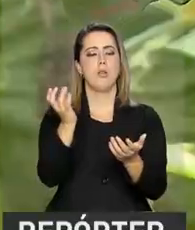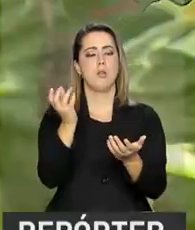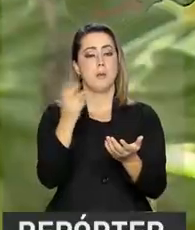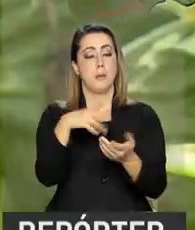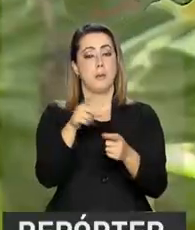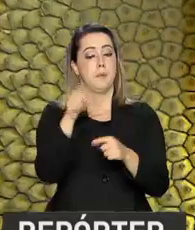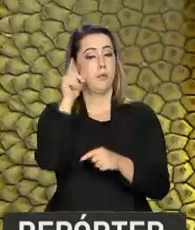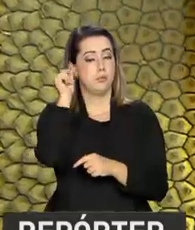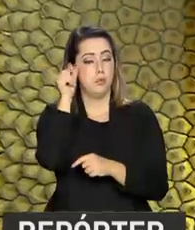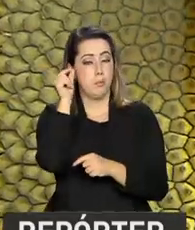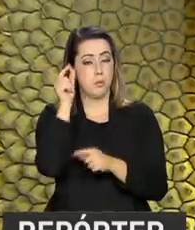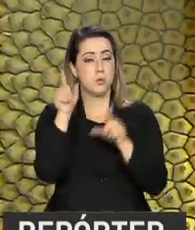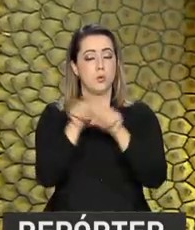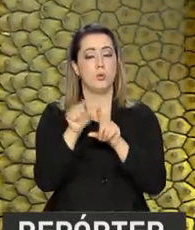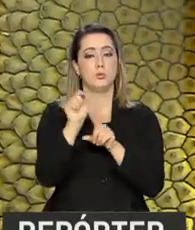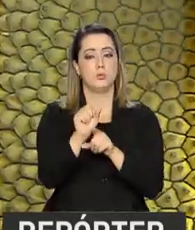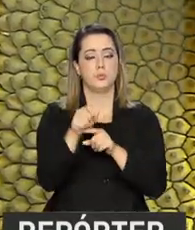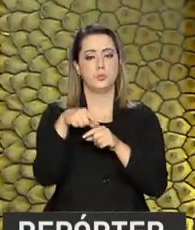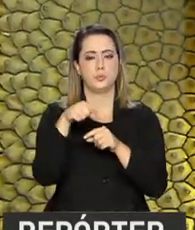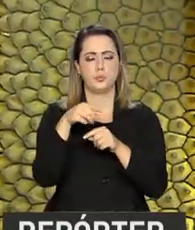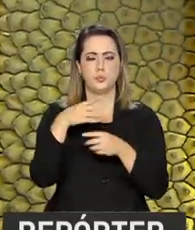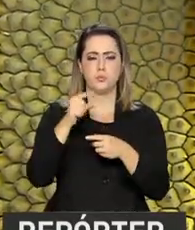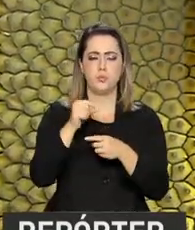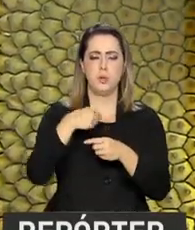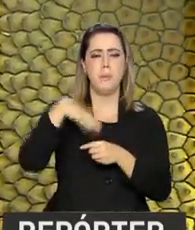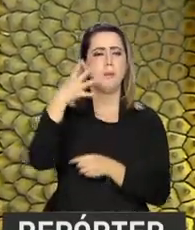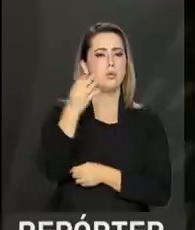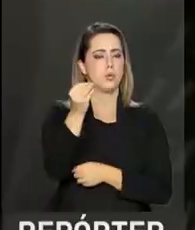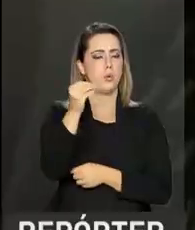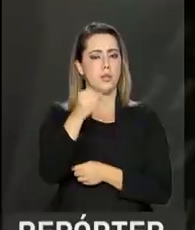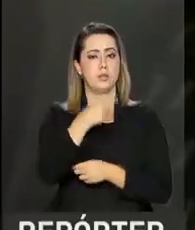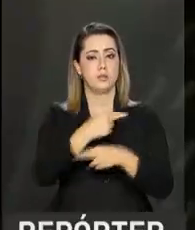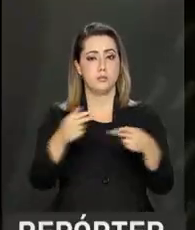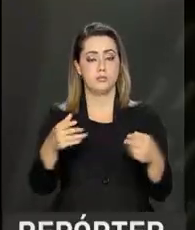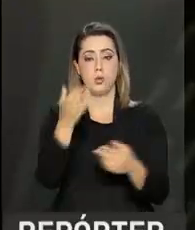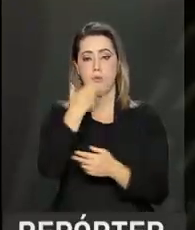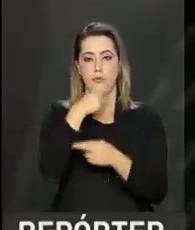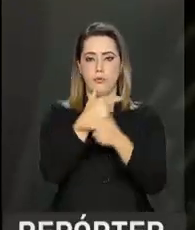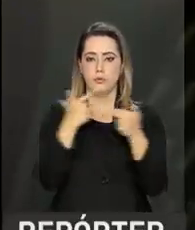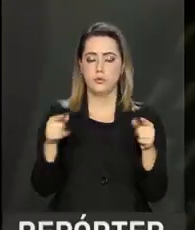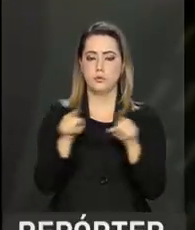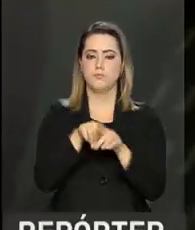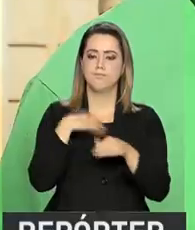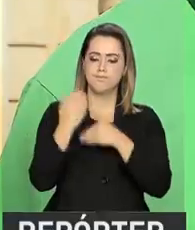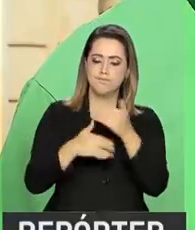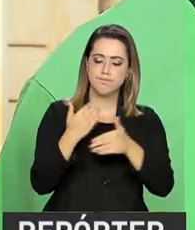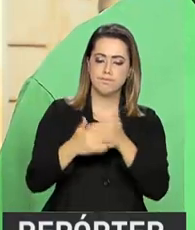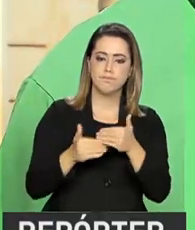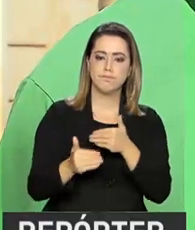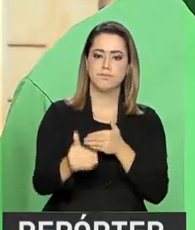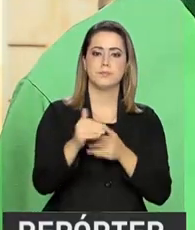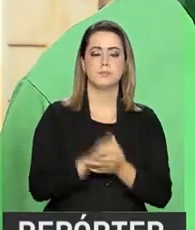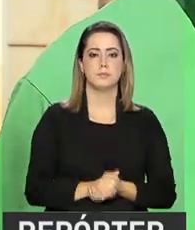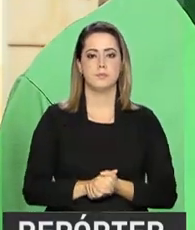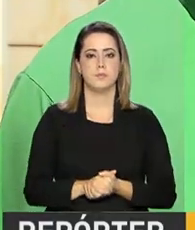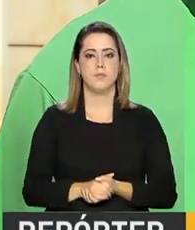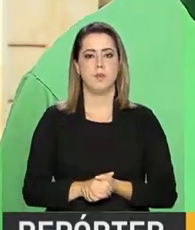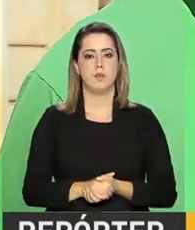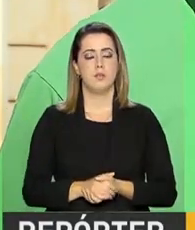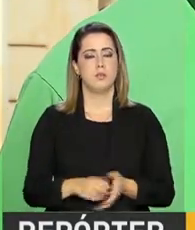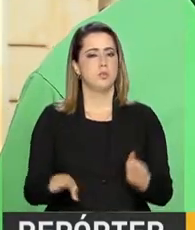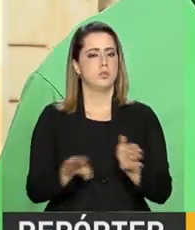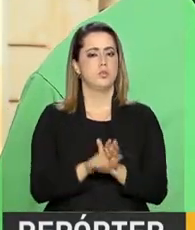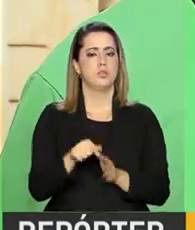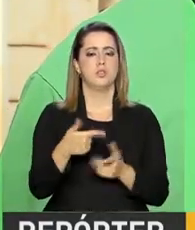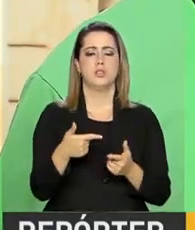mandioca e tomate, além de mais de 40 tipos de frutas. Foi um longo caminho até aqui. Quando eu cheguei aqui, não tinha